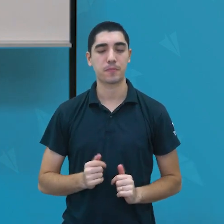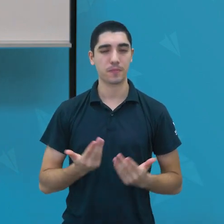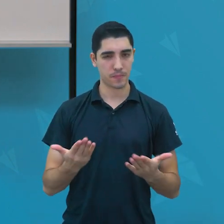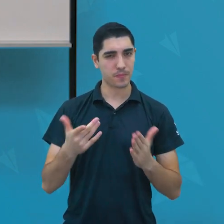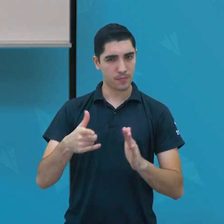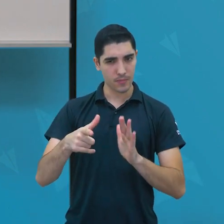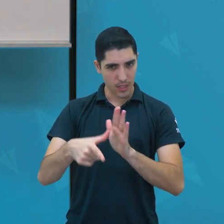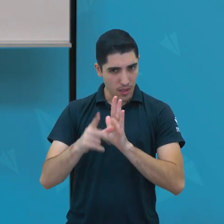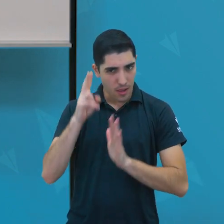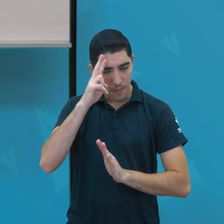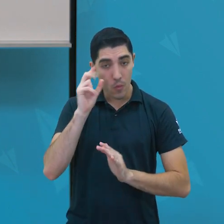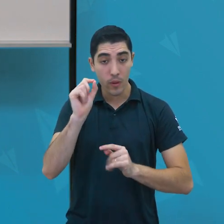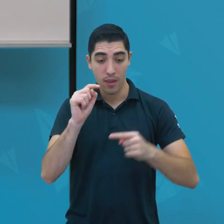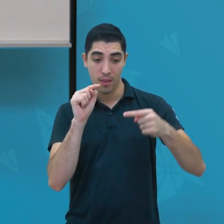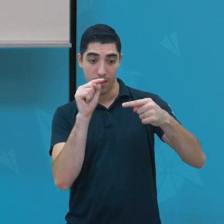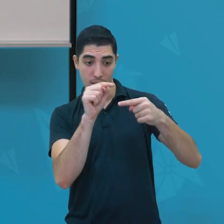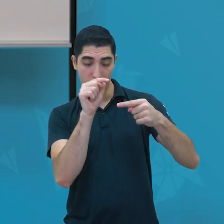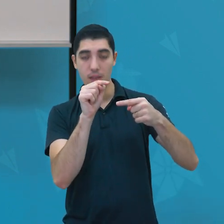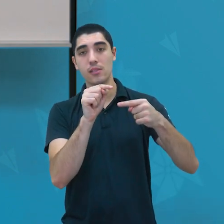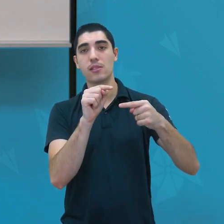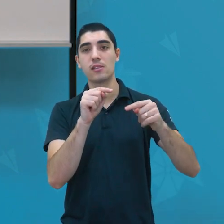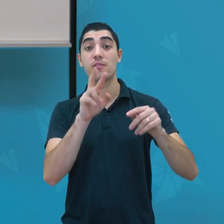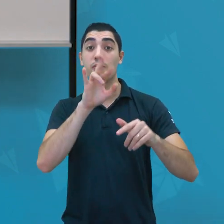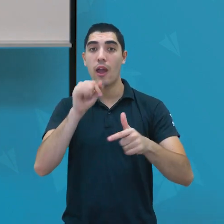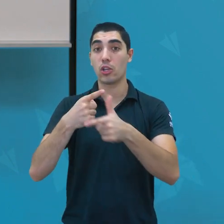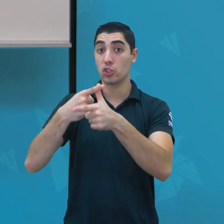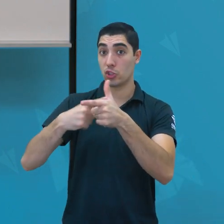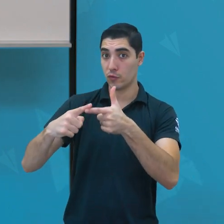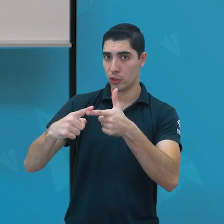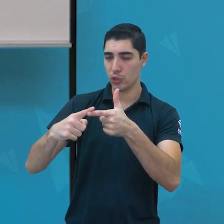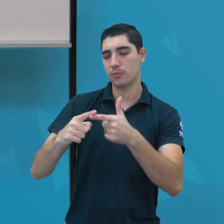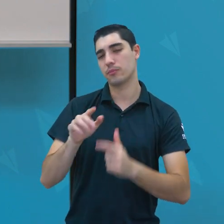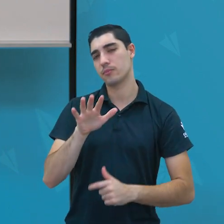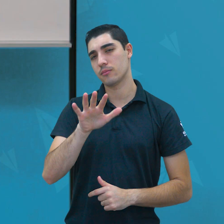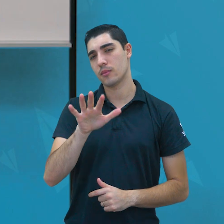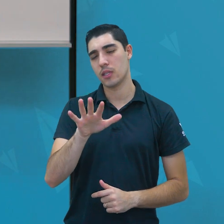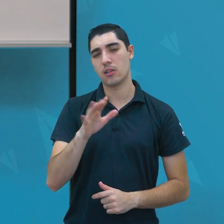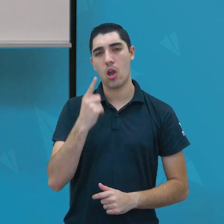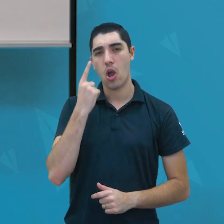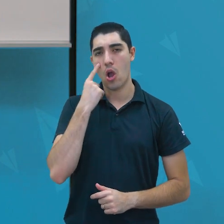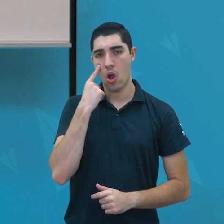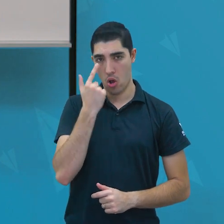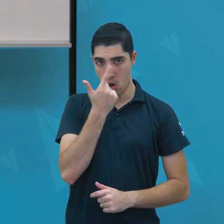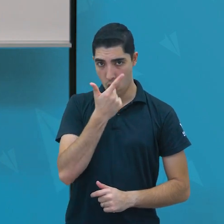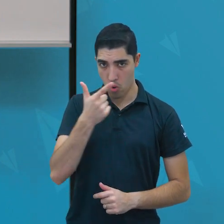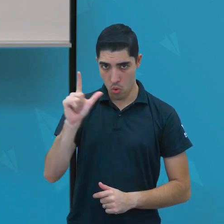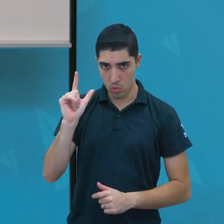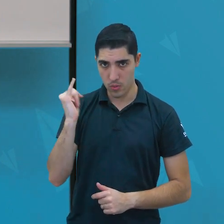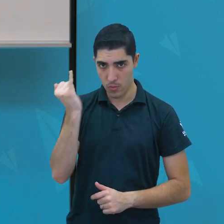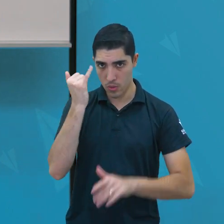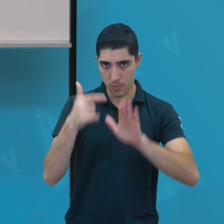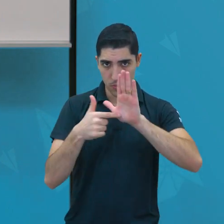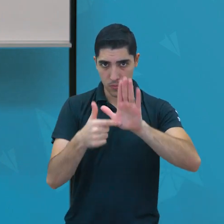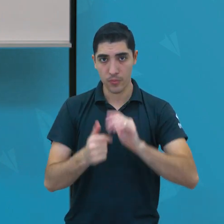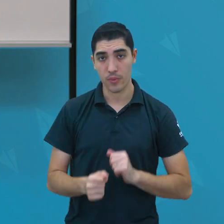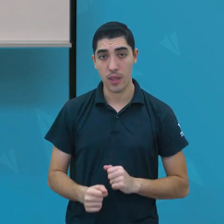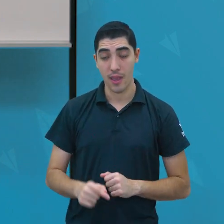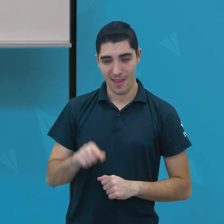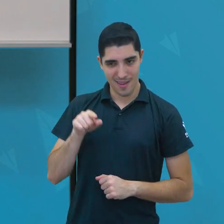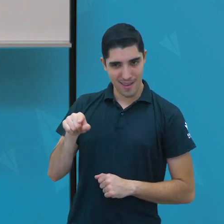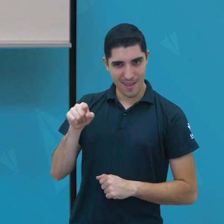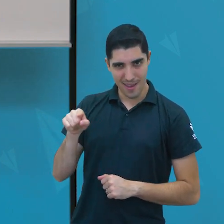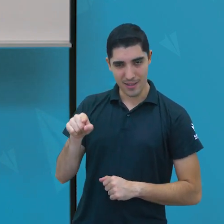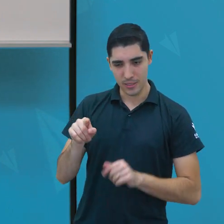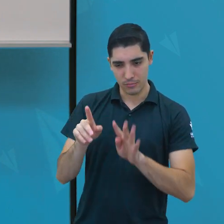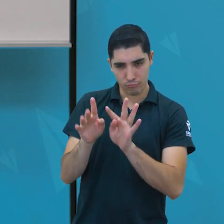disse anteriormente, vamos dividir em cima e embaixo pelo mesmo número, quando possível. Mas olha só essa outra observação aqui para nós. A